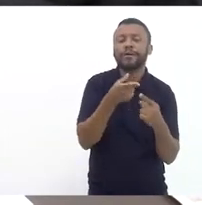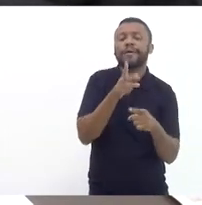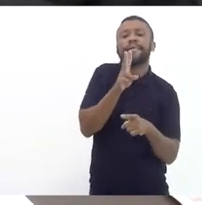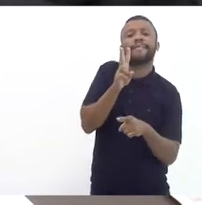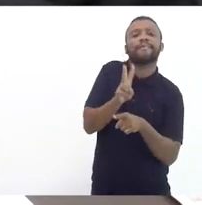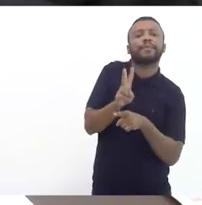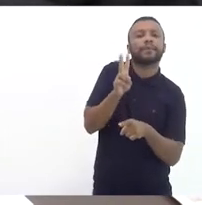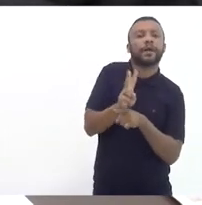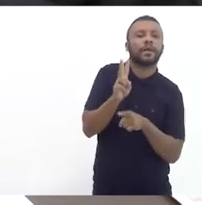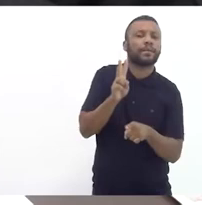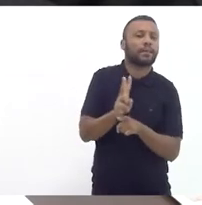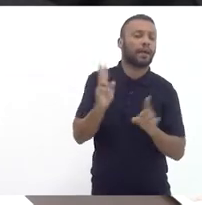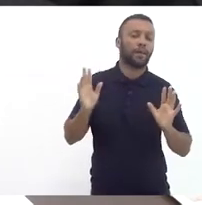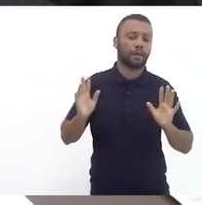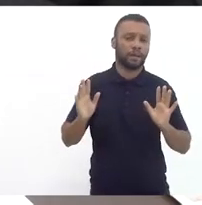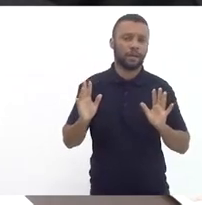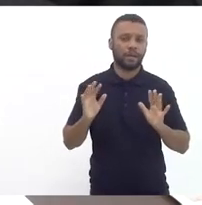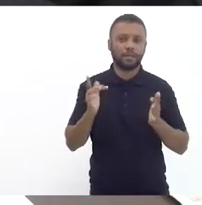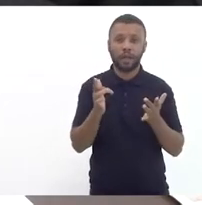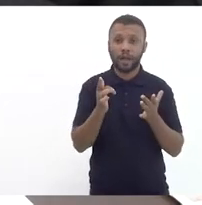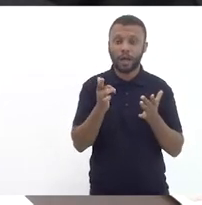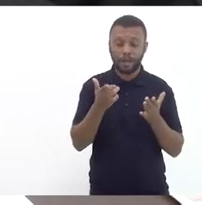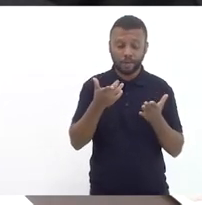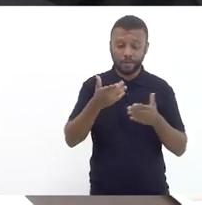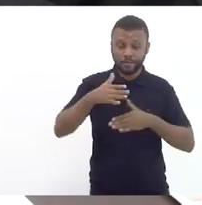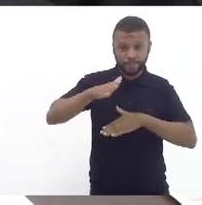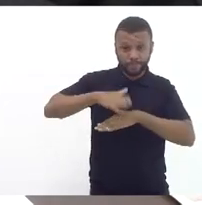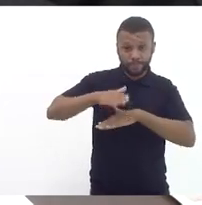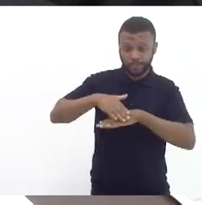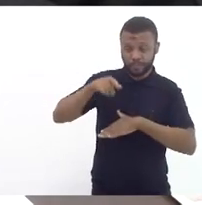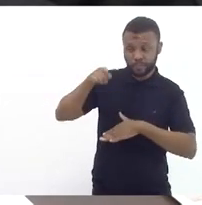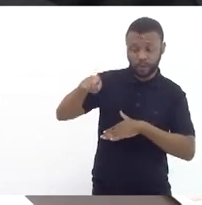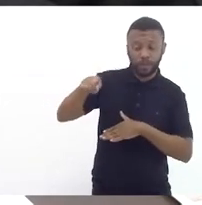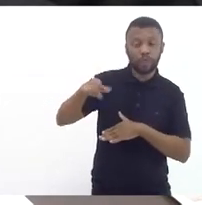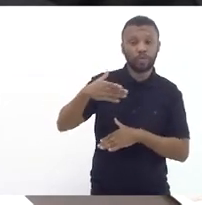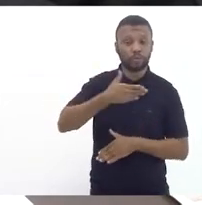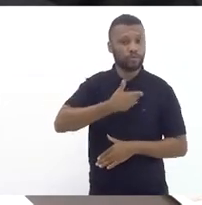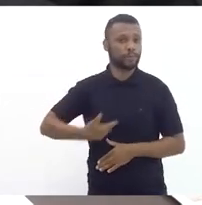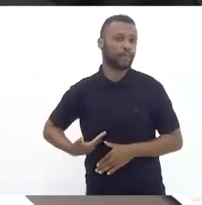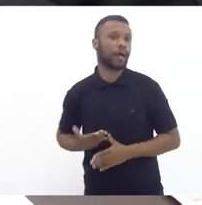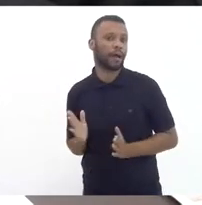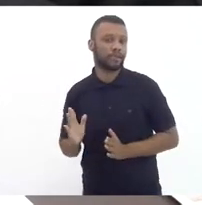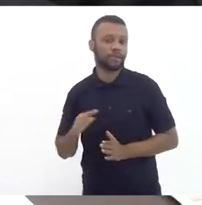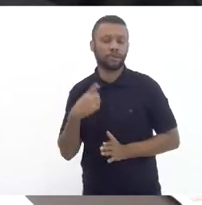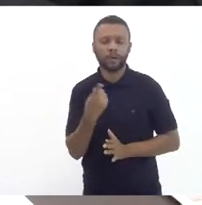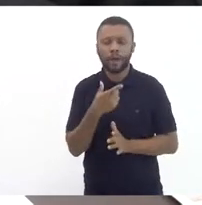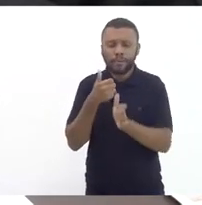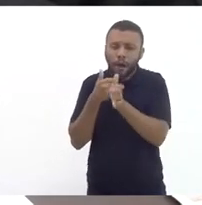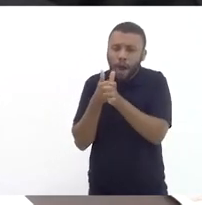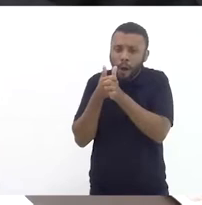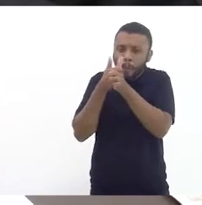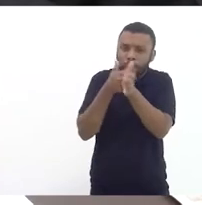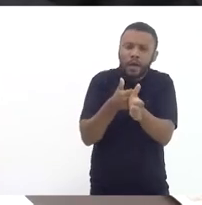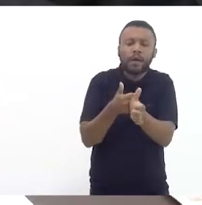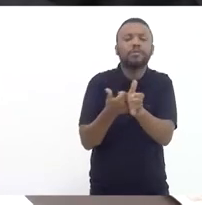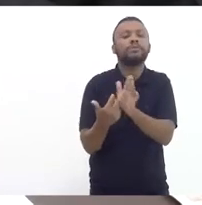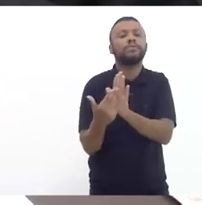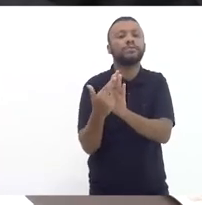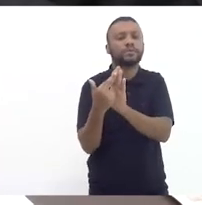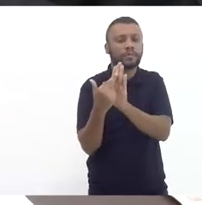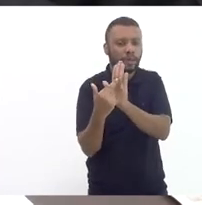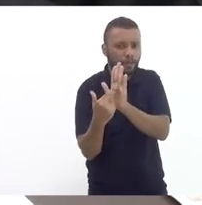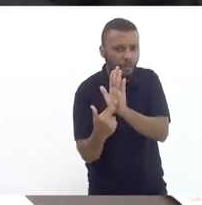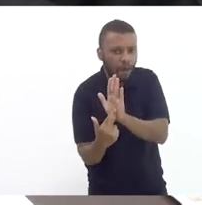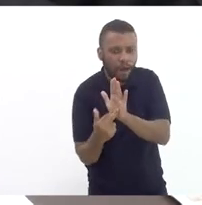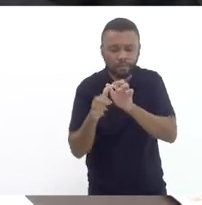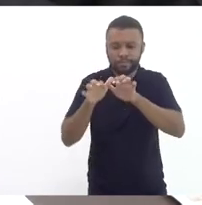atua, vamos dizer assim, na manifestação do poder concedente. Então, na verdade, a gente foi acompanhando os relatórios